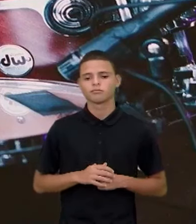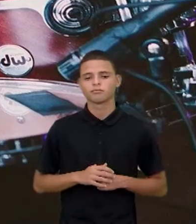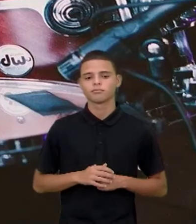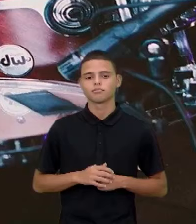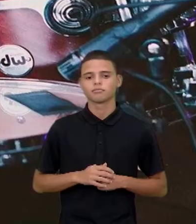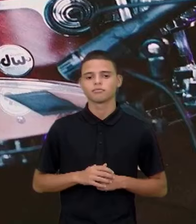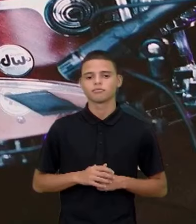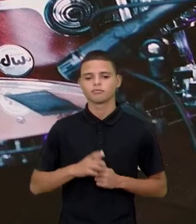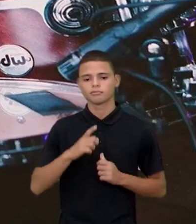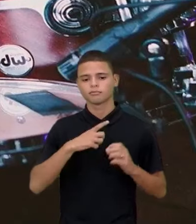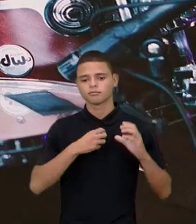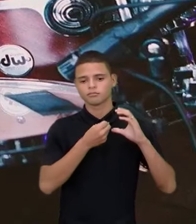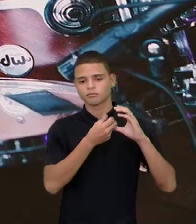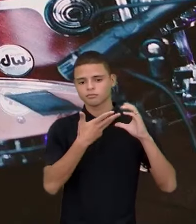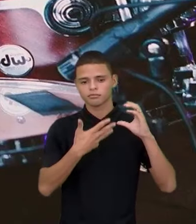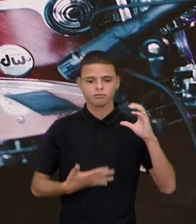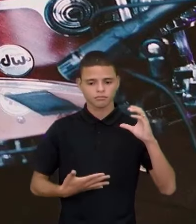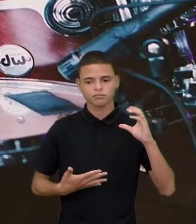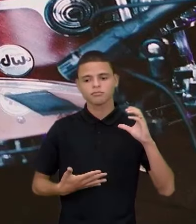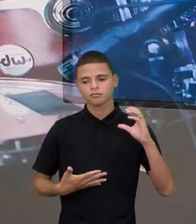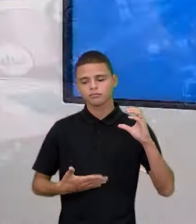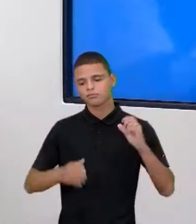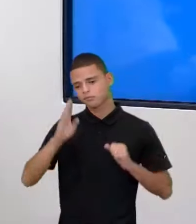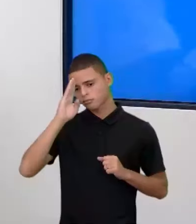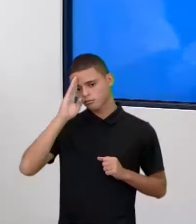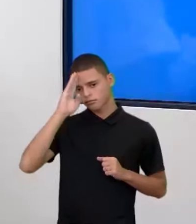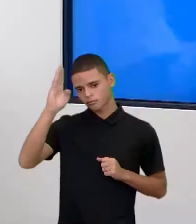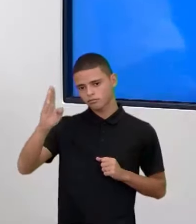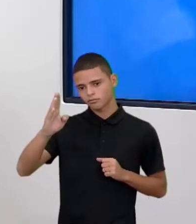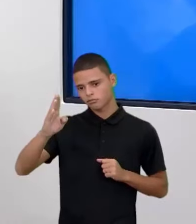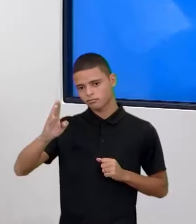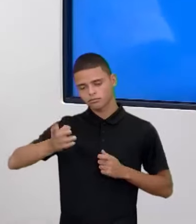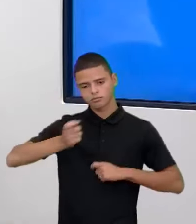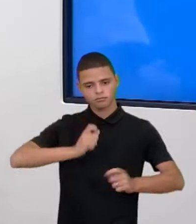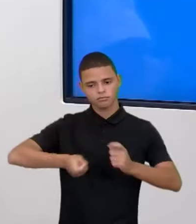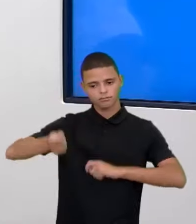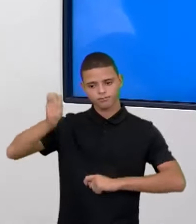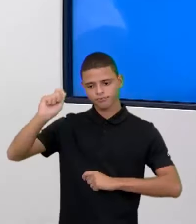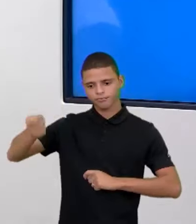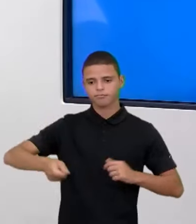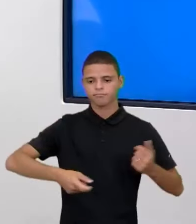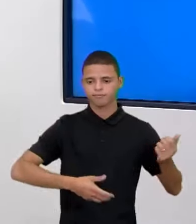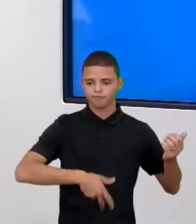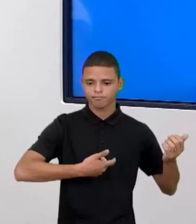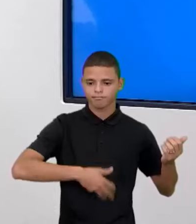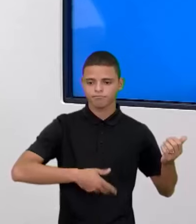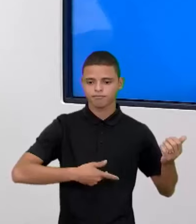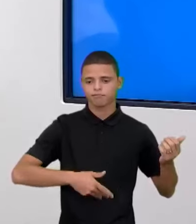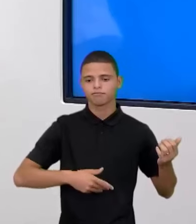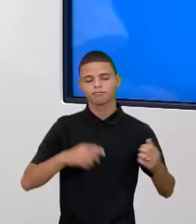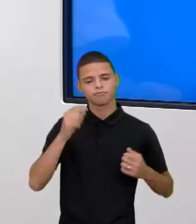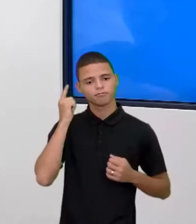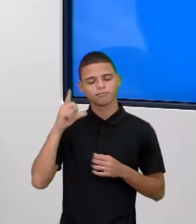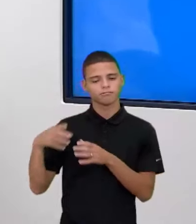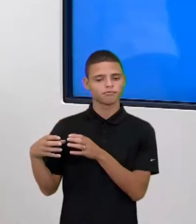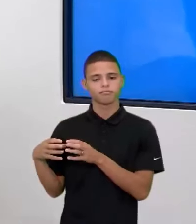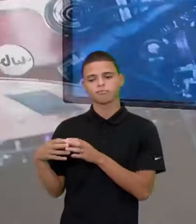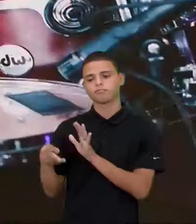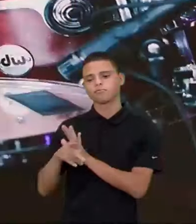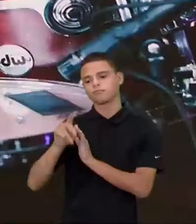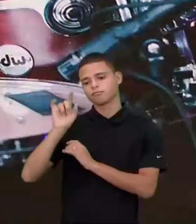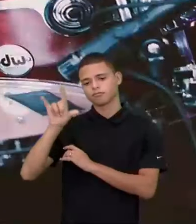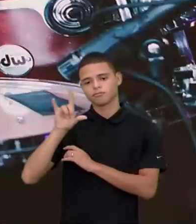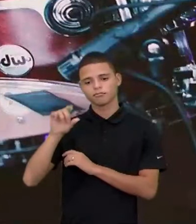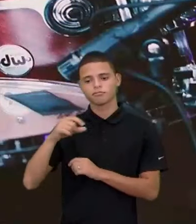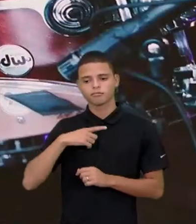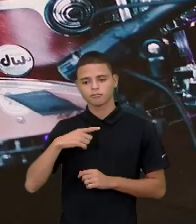é a característica primordial. Baixo, guitarra, bateria, e aí você já tem uma bandinha de rock. E nós temos o